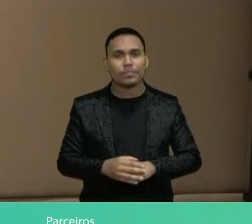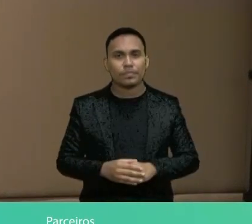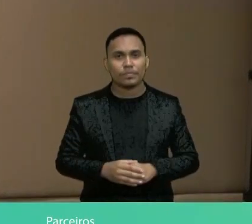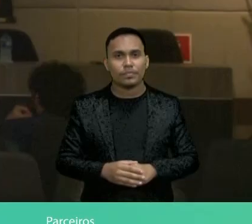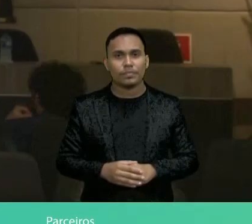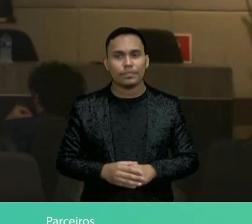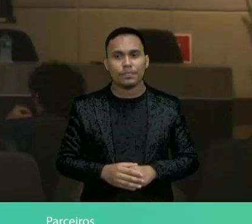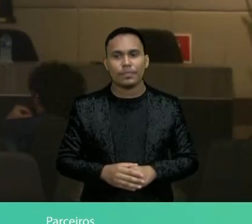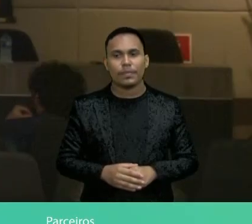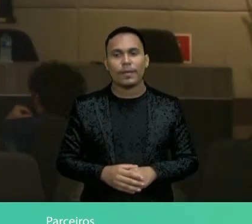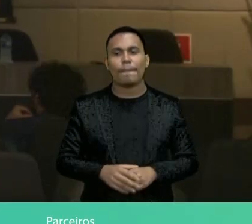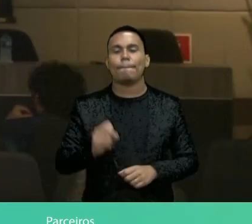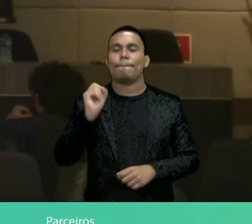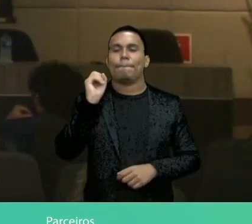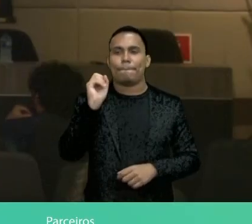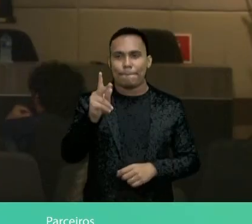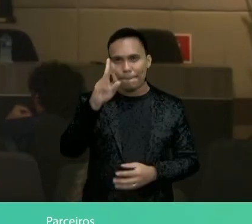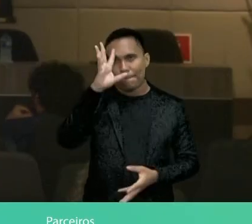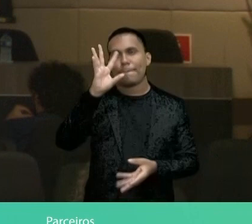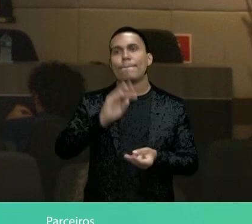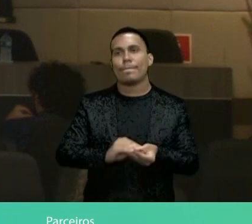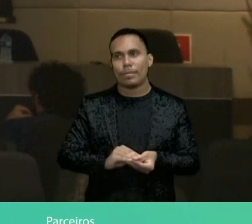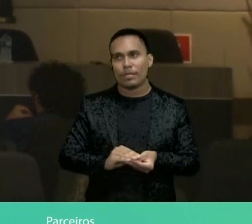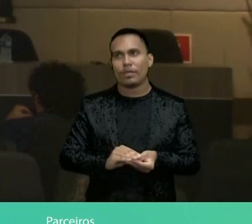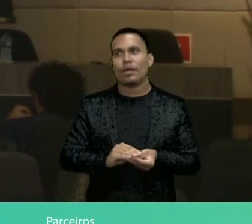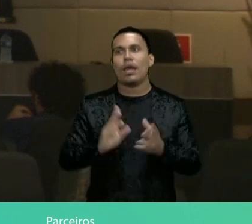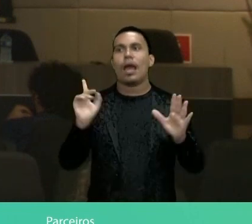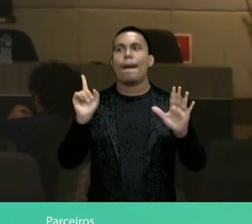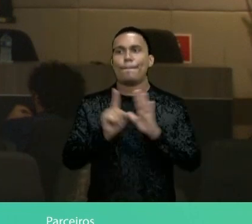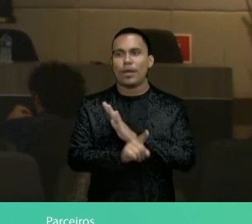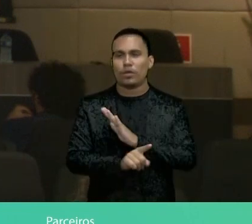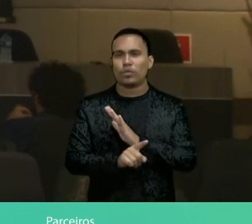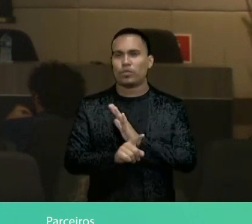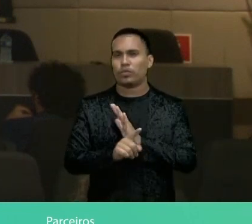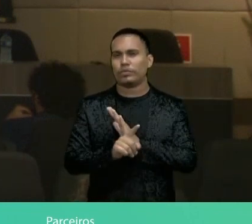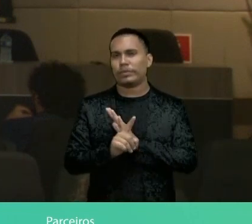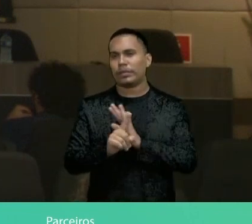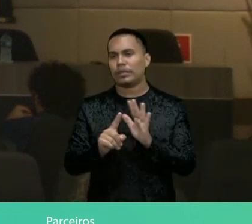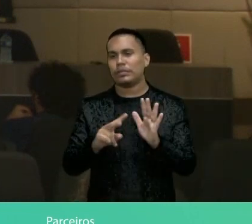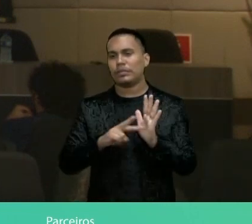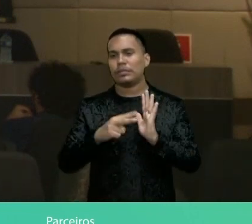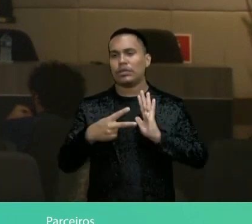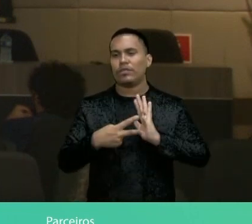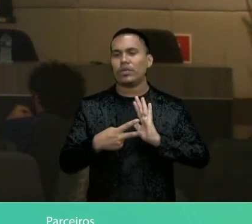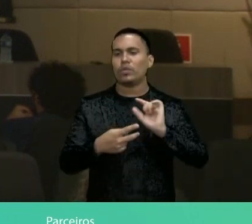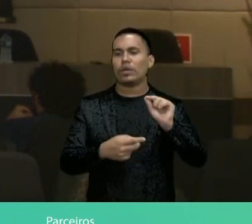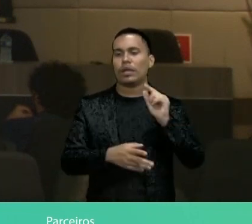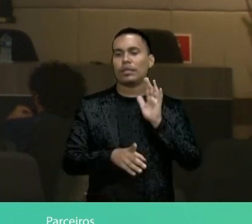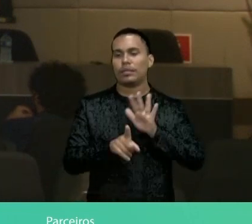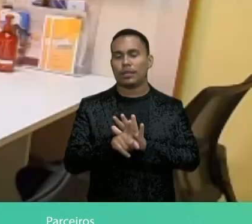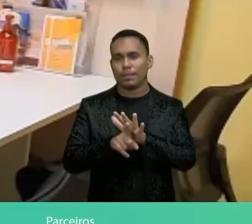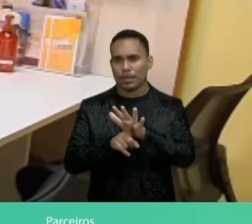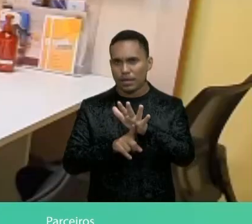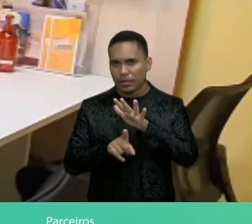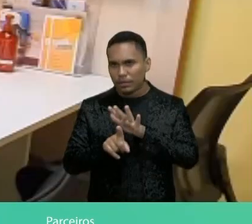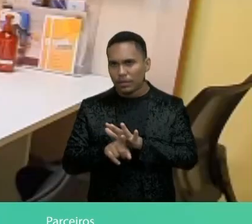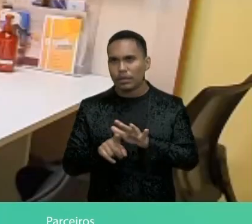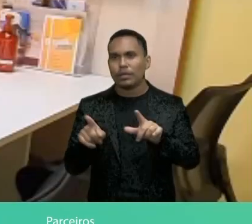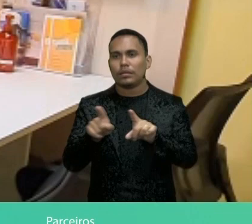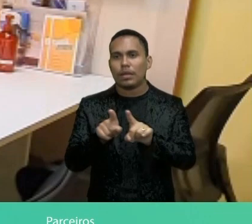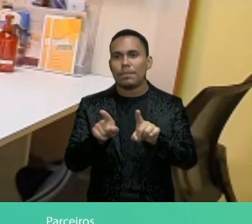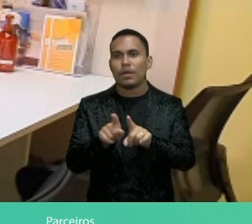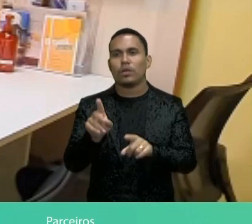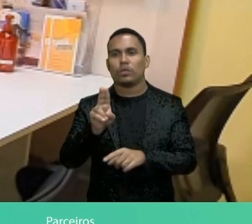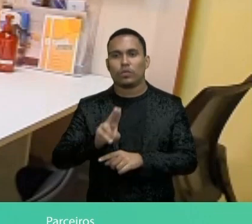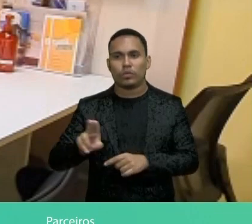you exemplify this? Yeah, I understand. Com demanda, né, e com consumo,